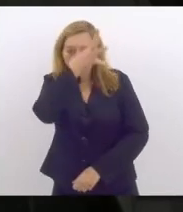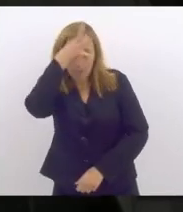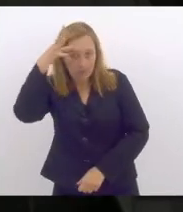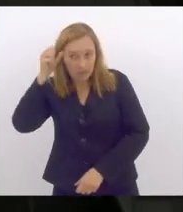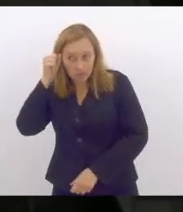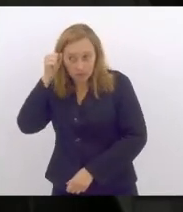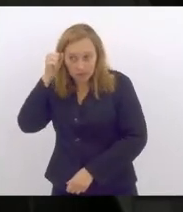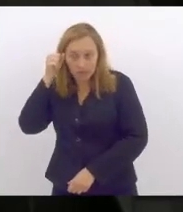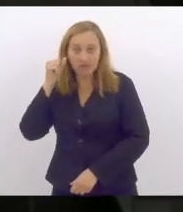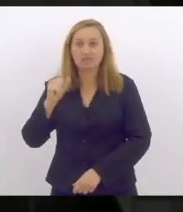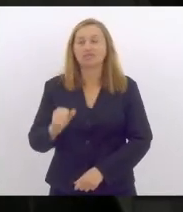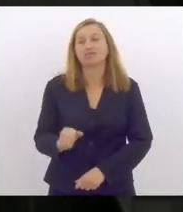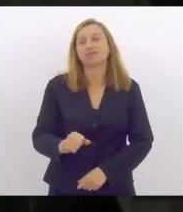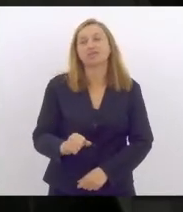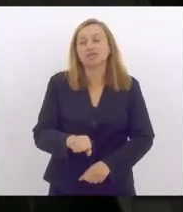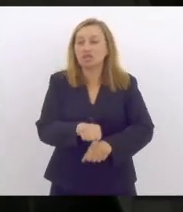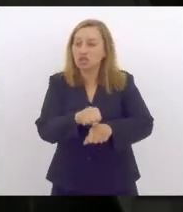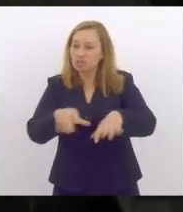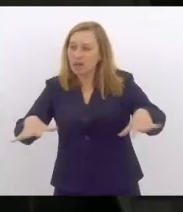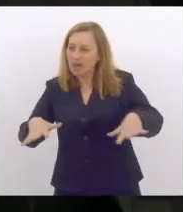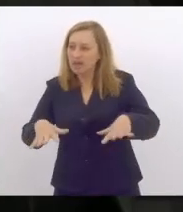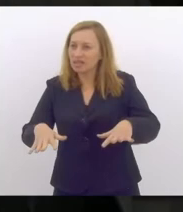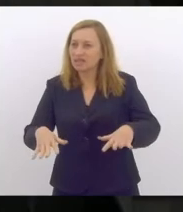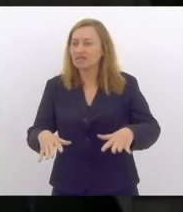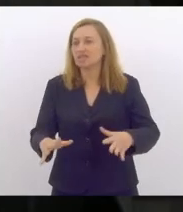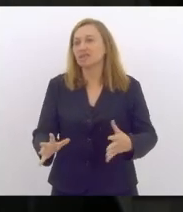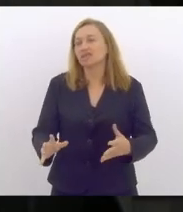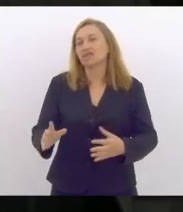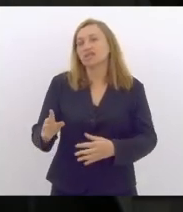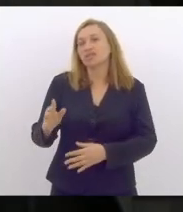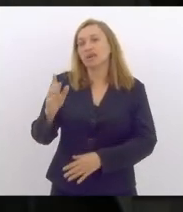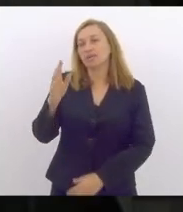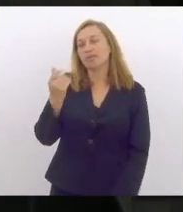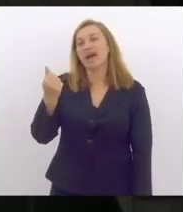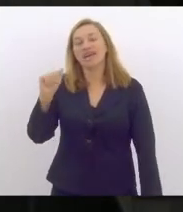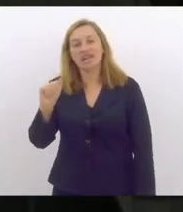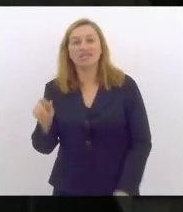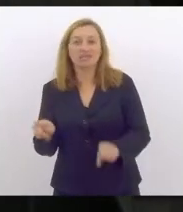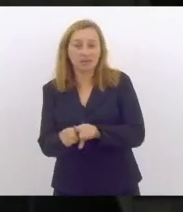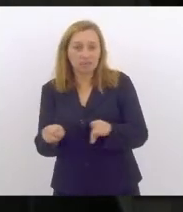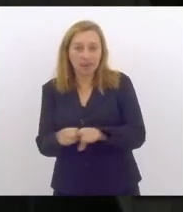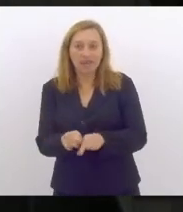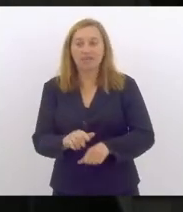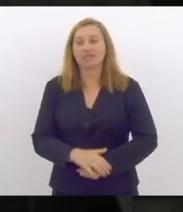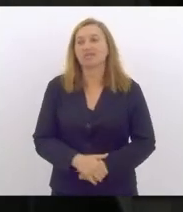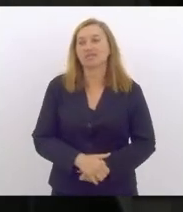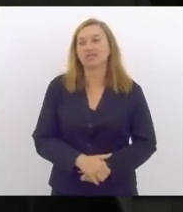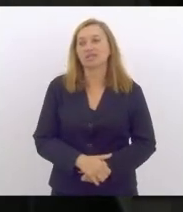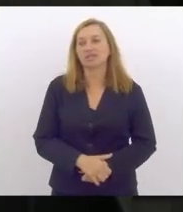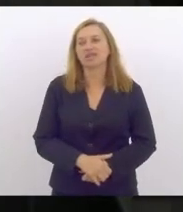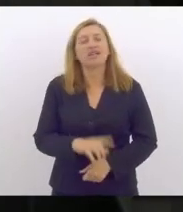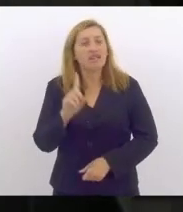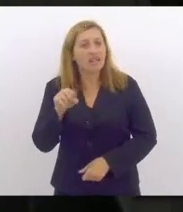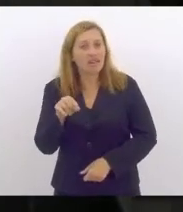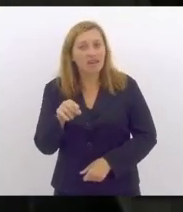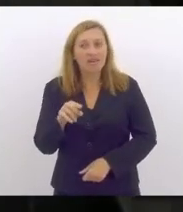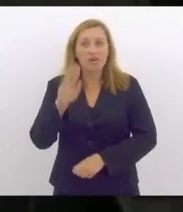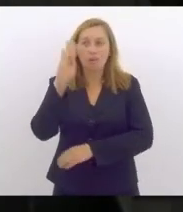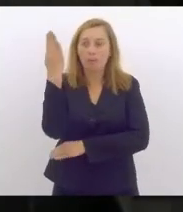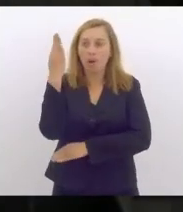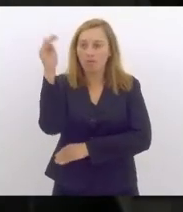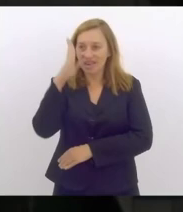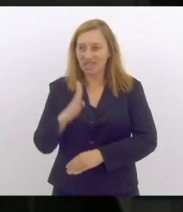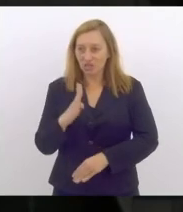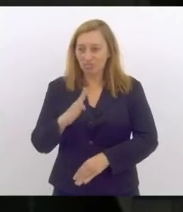amazônica e aí espalhando-se pela sua querida Bahia também, que era o pau-brasil.